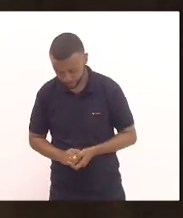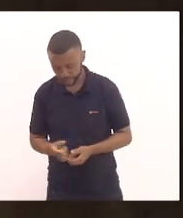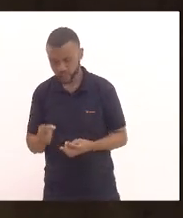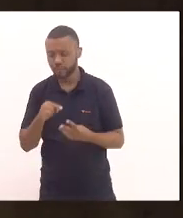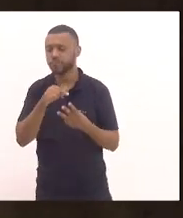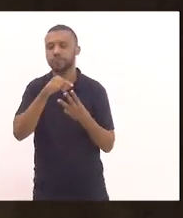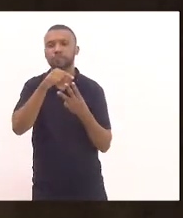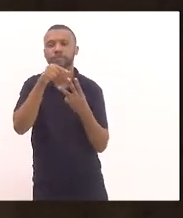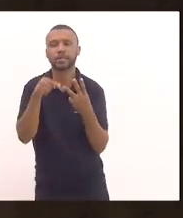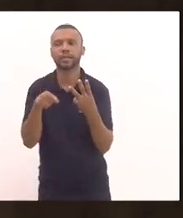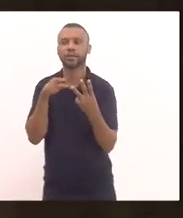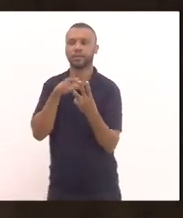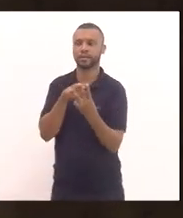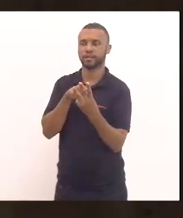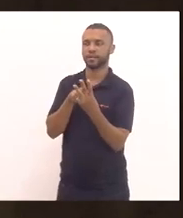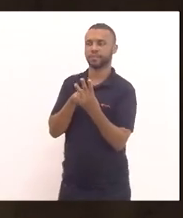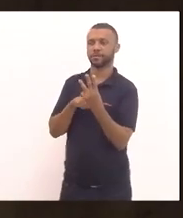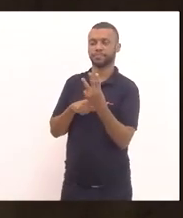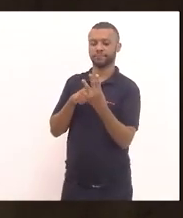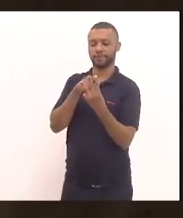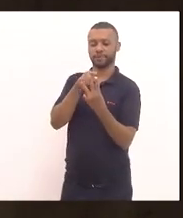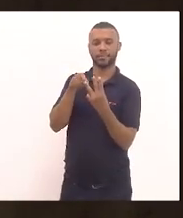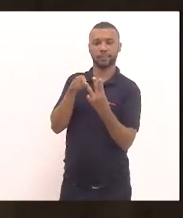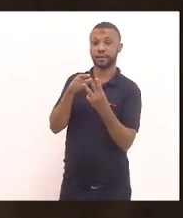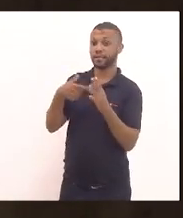emendas. Parecer que veio da CCJ.